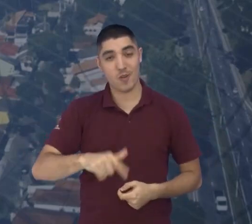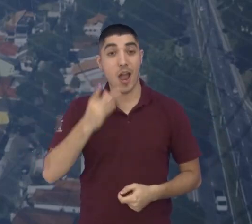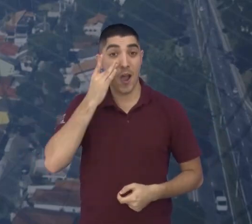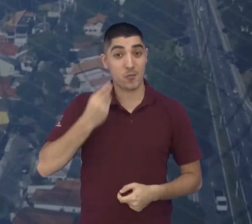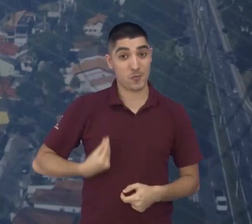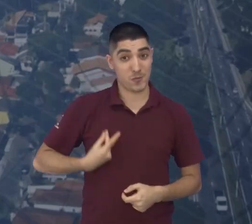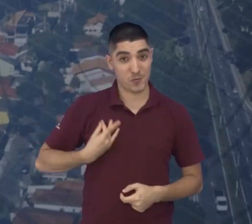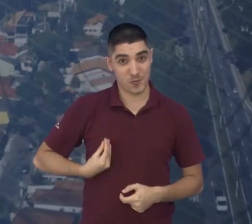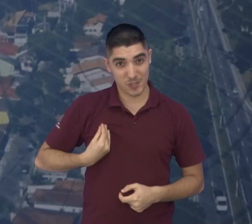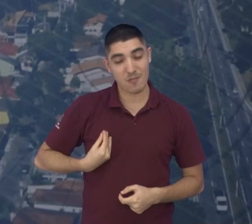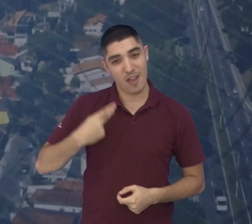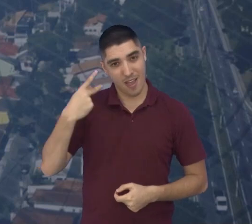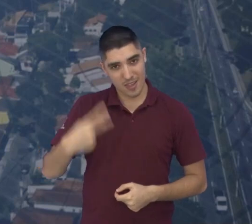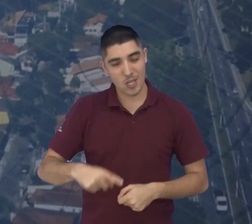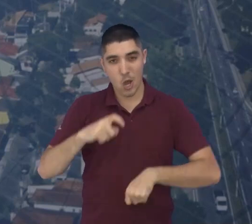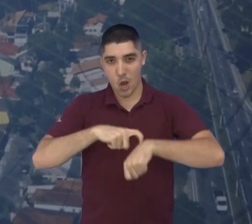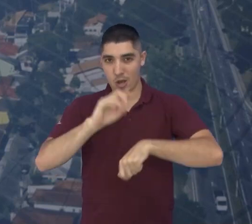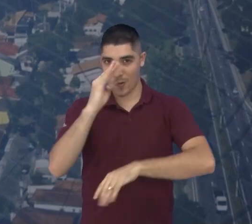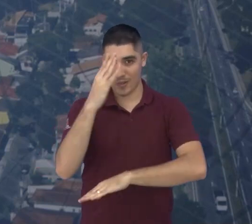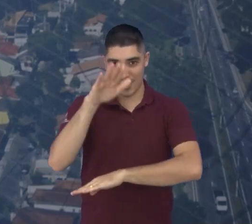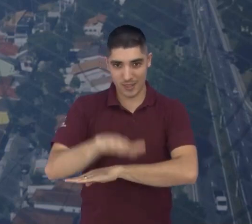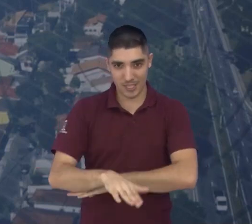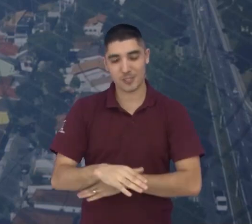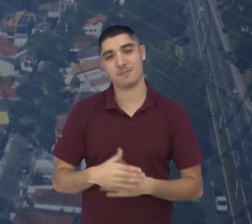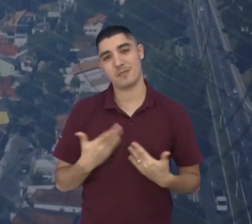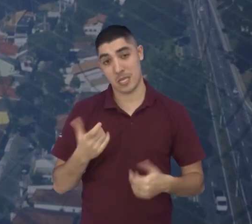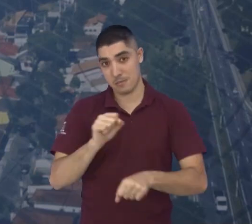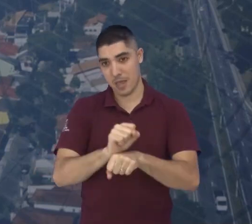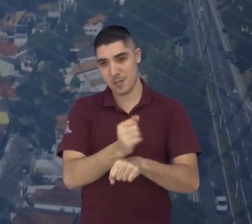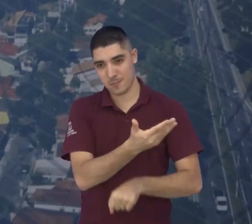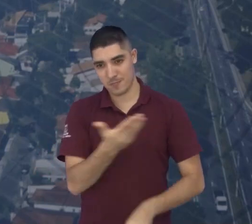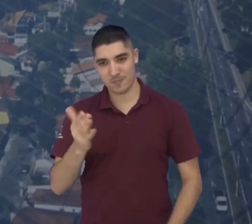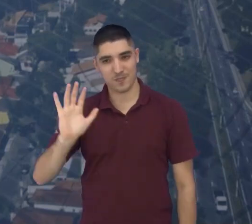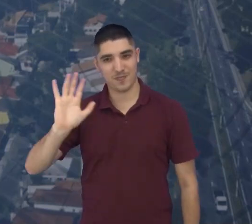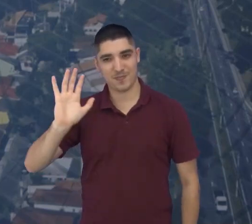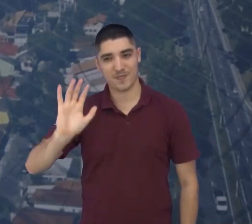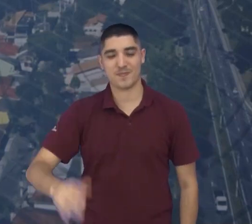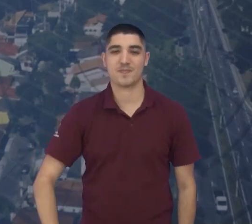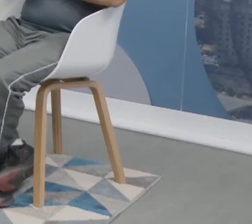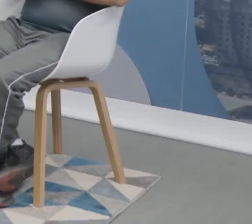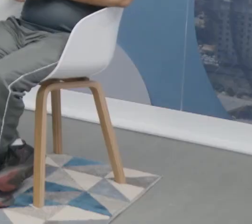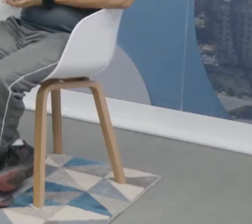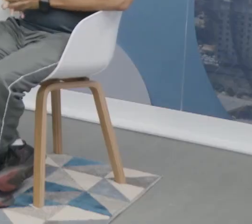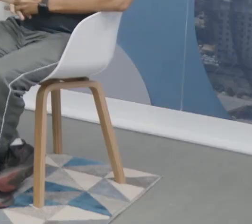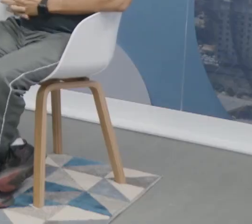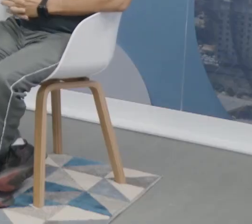vivo, viu? A partir das 4 horas da tarde. E eu espero vocês. Até mais!